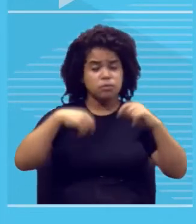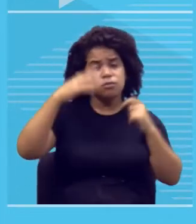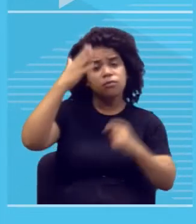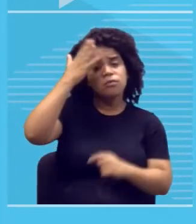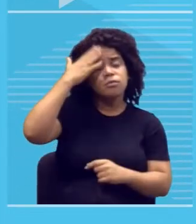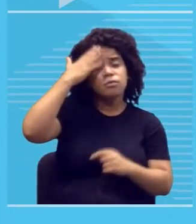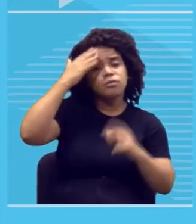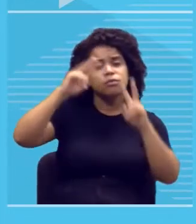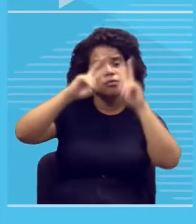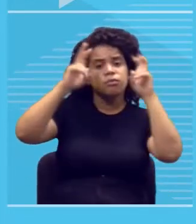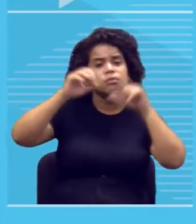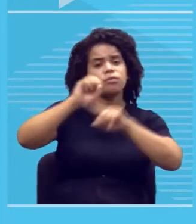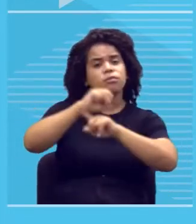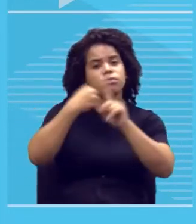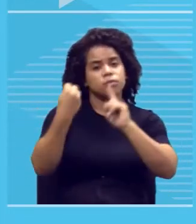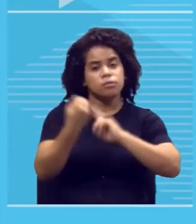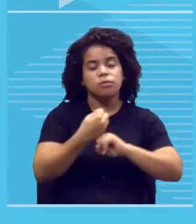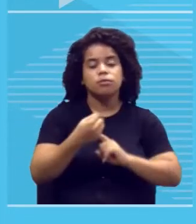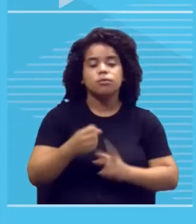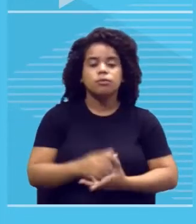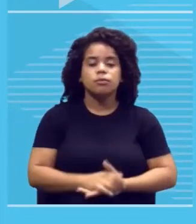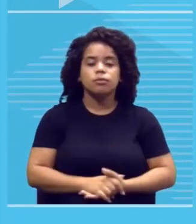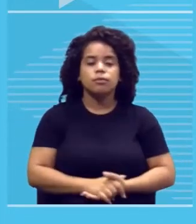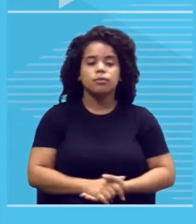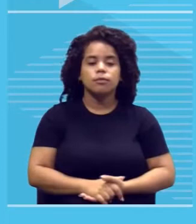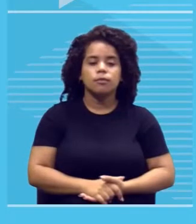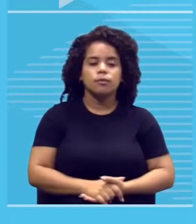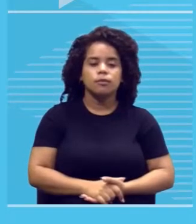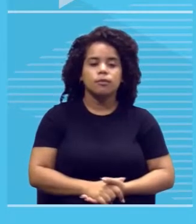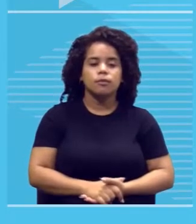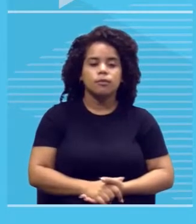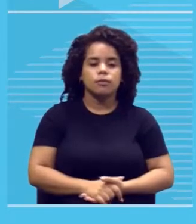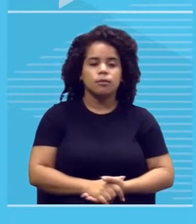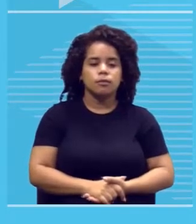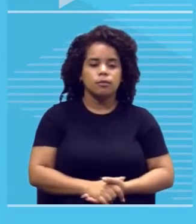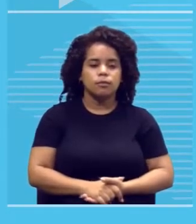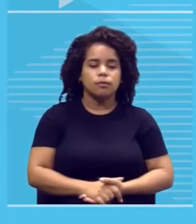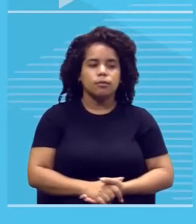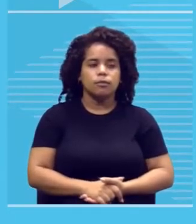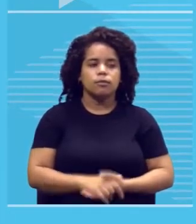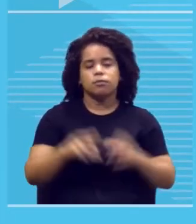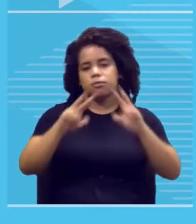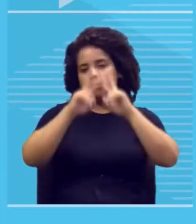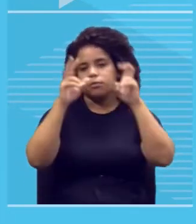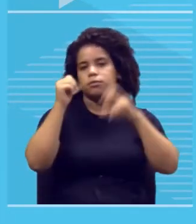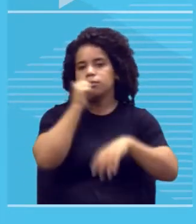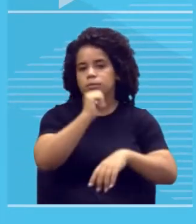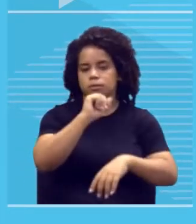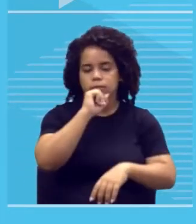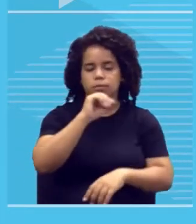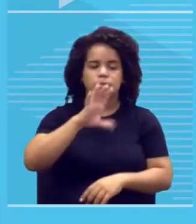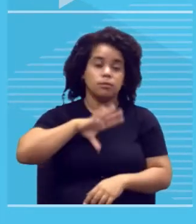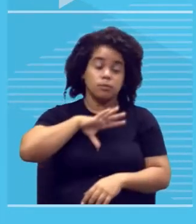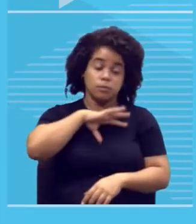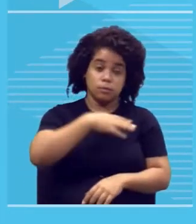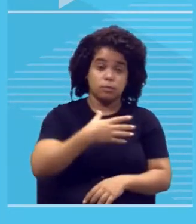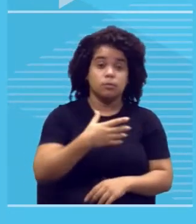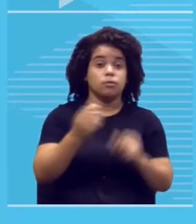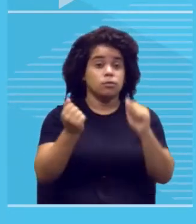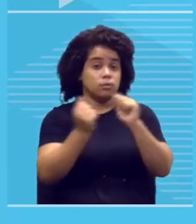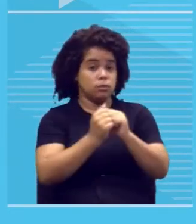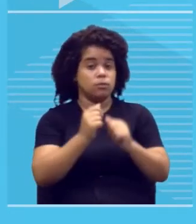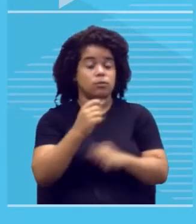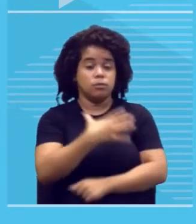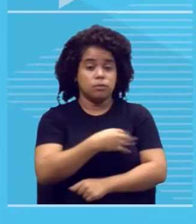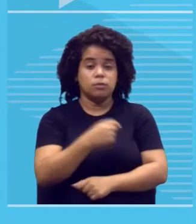de ação social nesse conto né de mãe coragem em seus filhos uma mãe que luta com a guerra né e